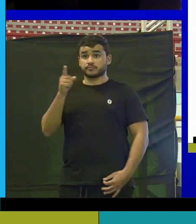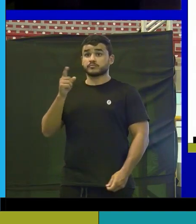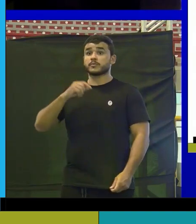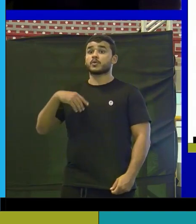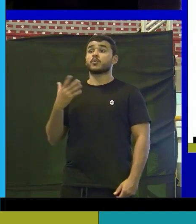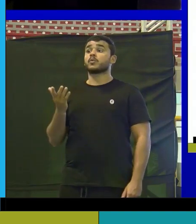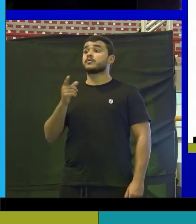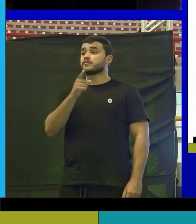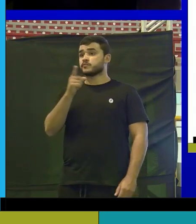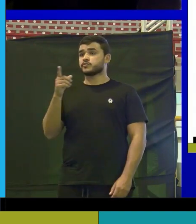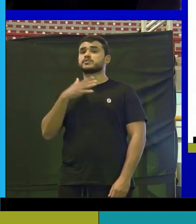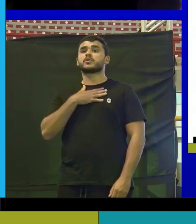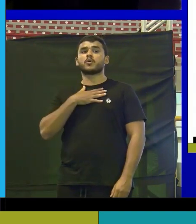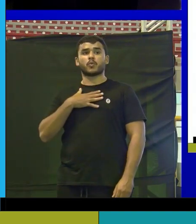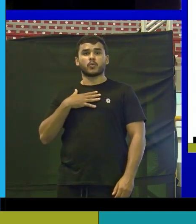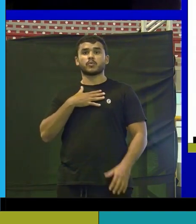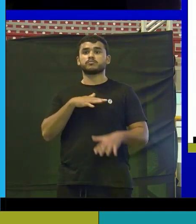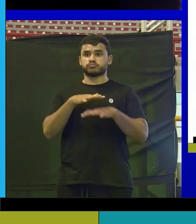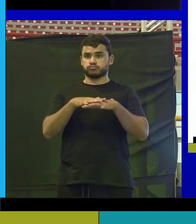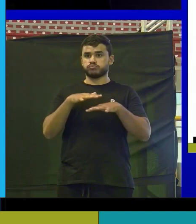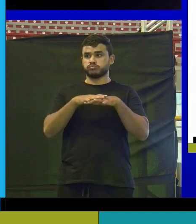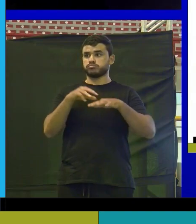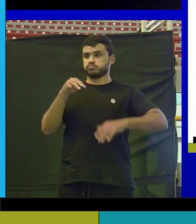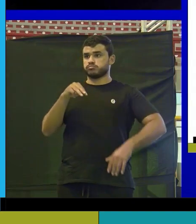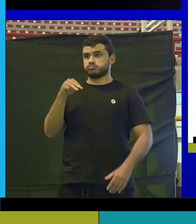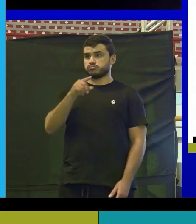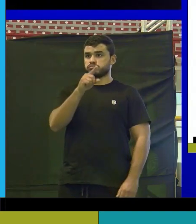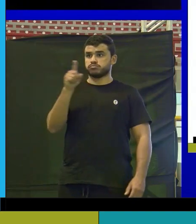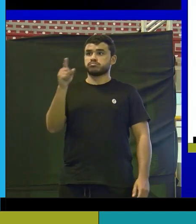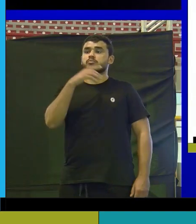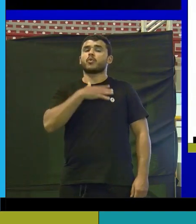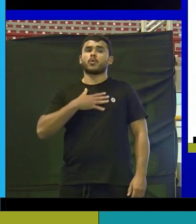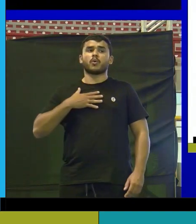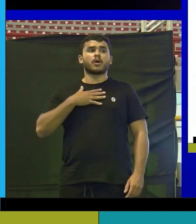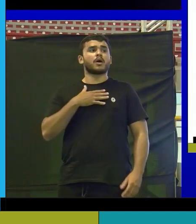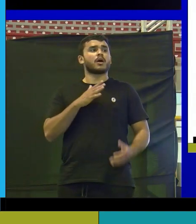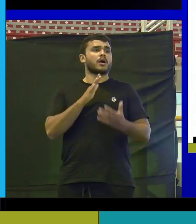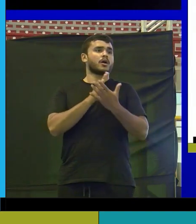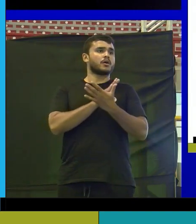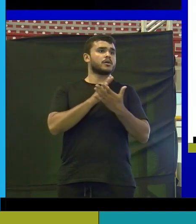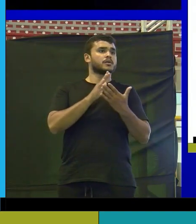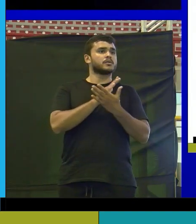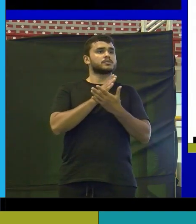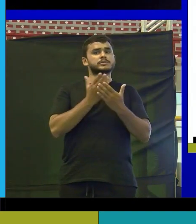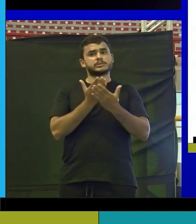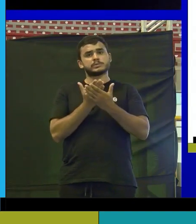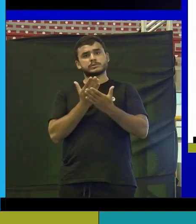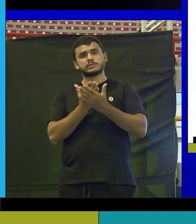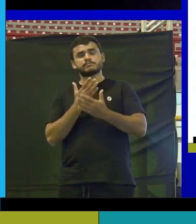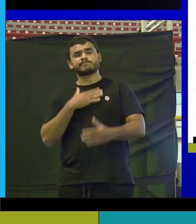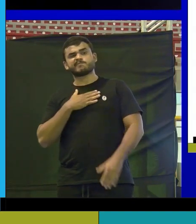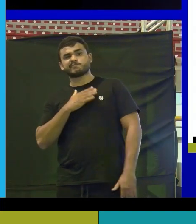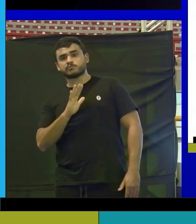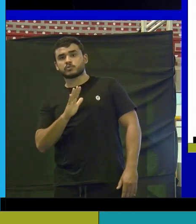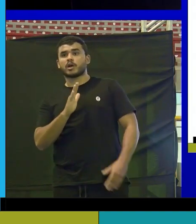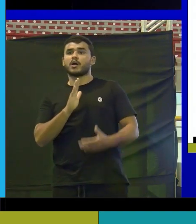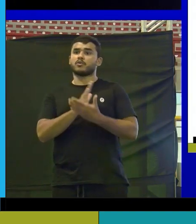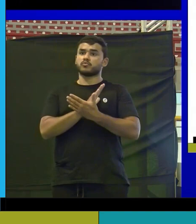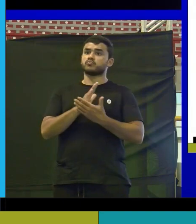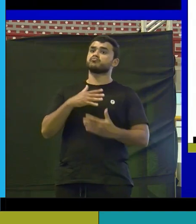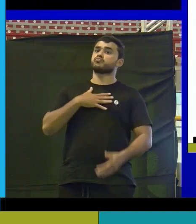pela matemática como eu, e vocês, muitos de vocês também. Tem outras pessoas que estudam porque tem que estudar, mas tem pessoas que